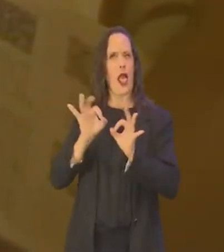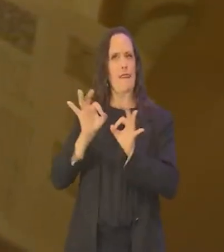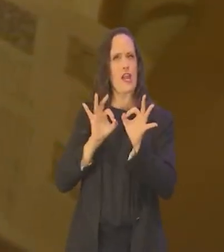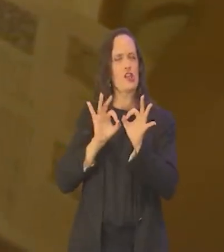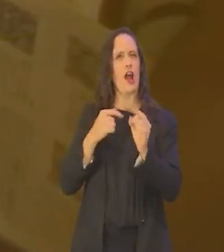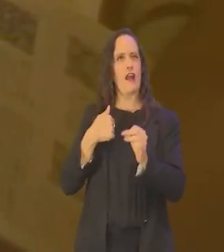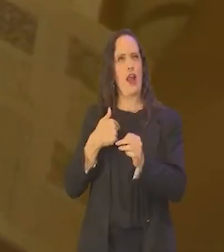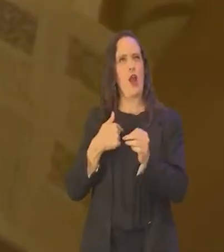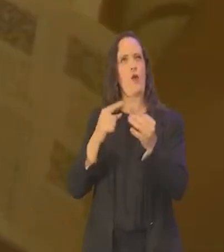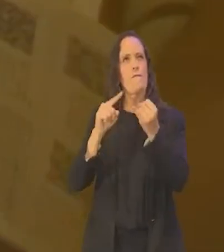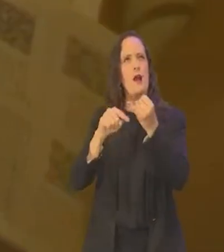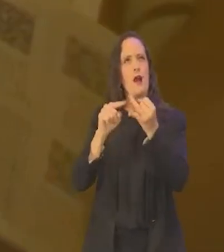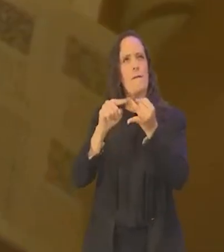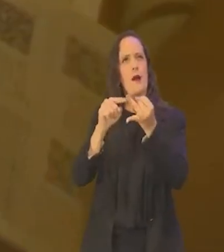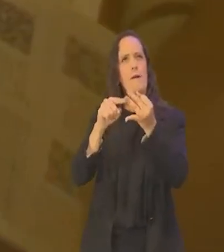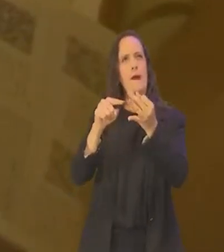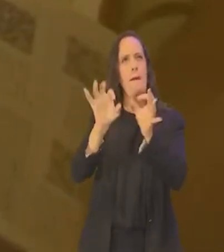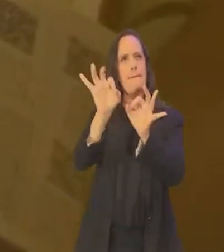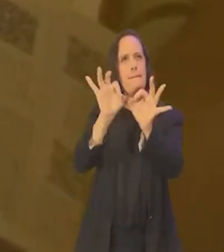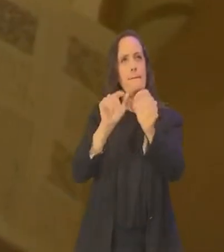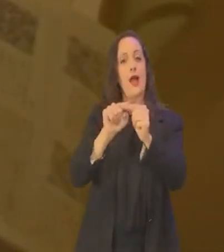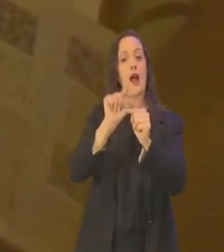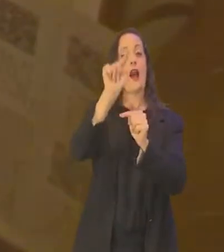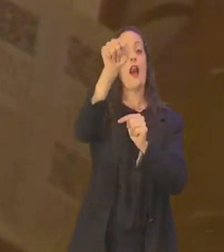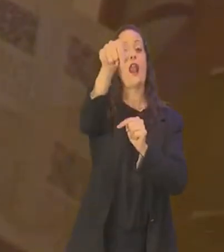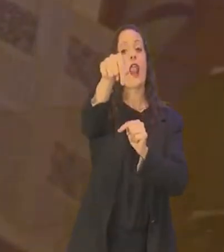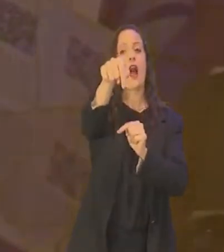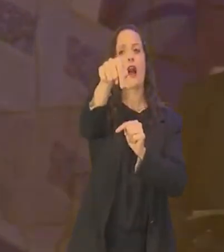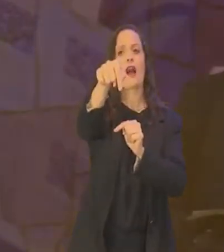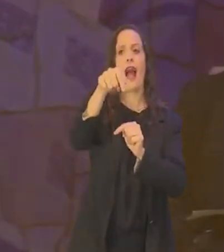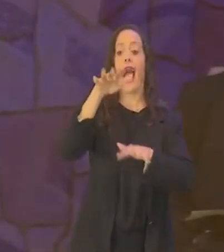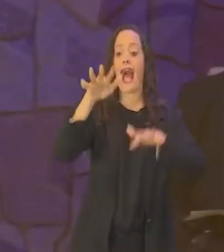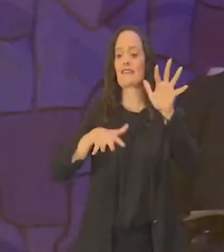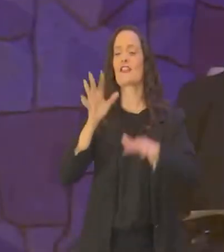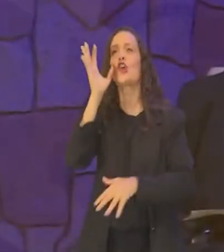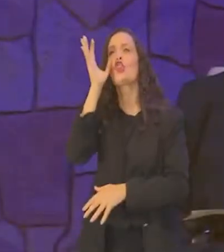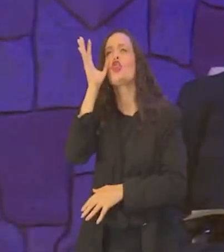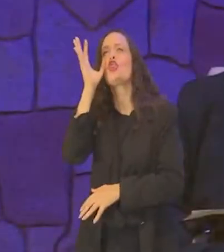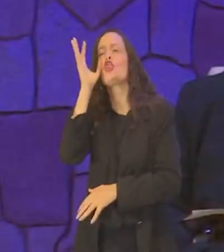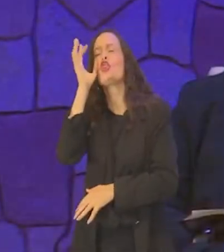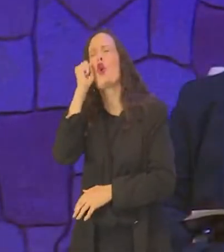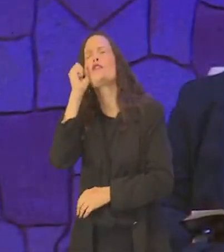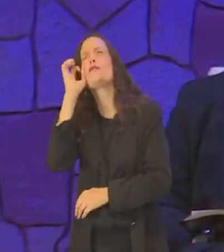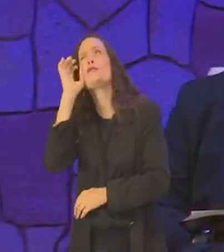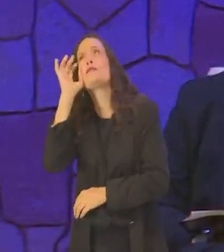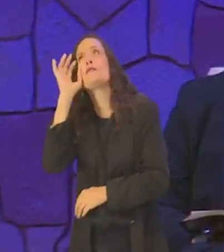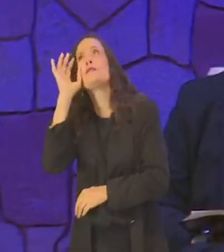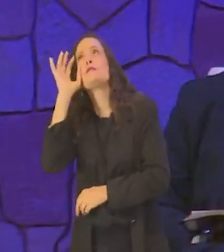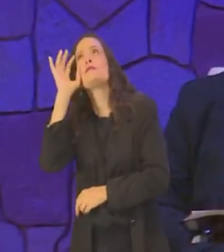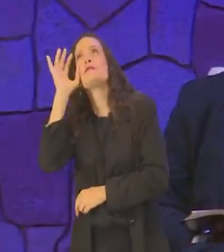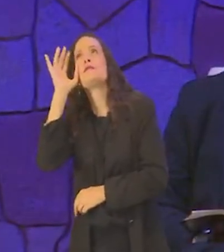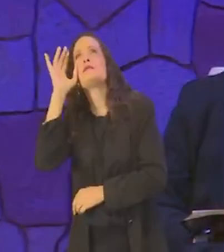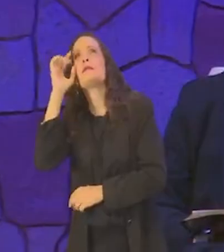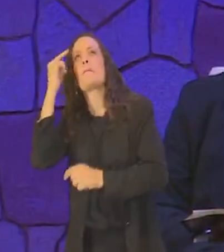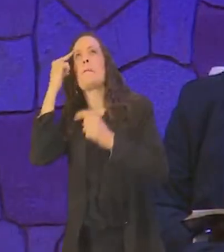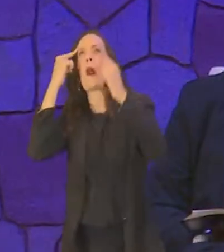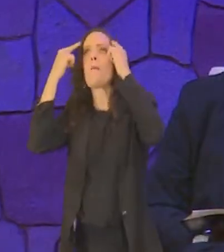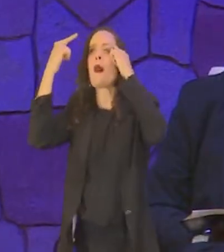projeta, avalia, reflete. Quantas noites nós perdemos e passamos pensando